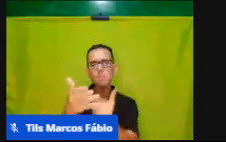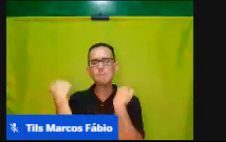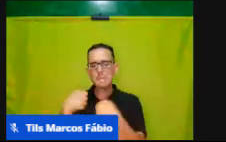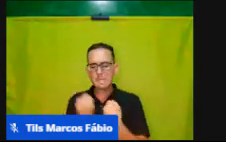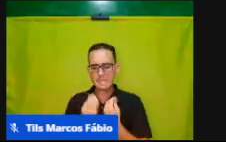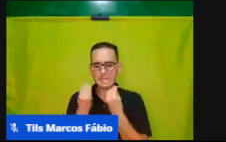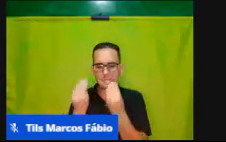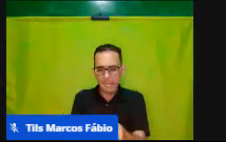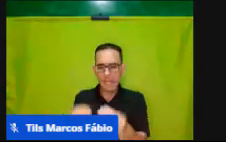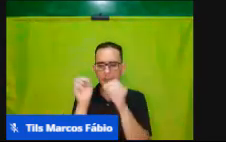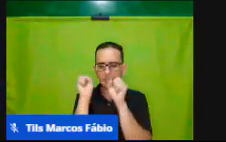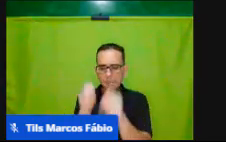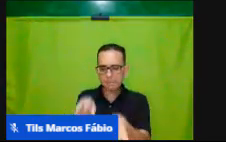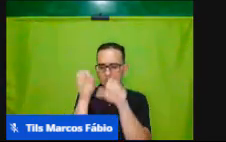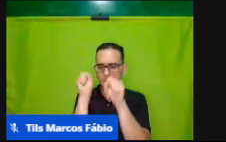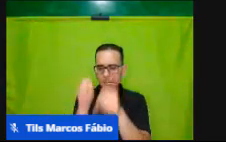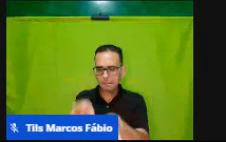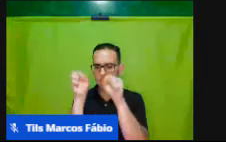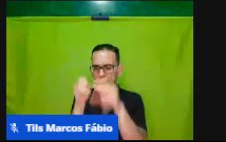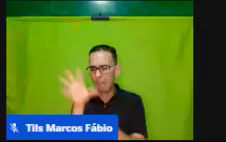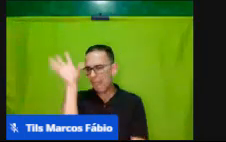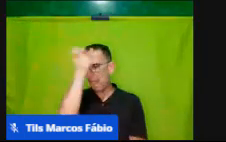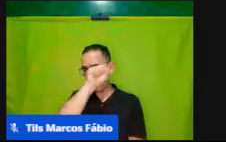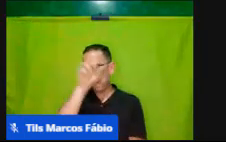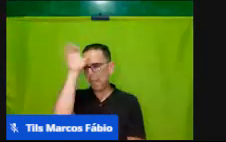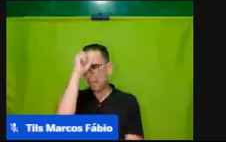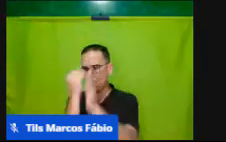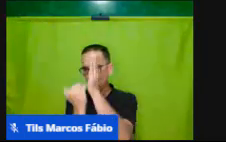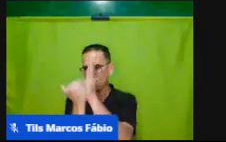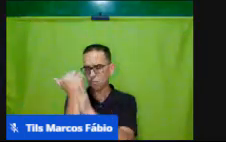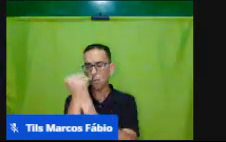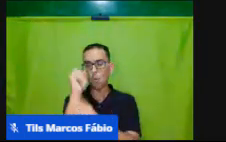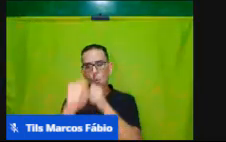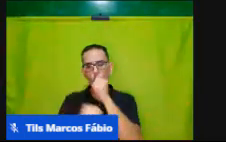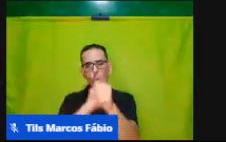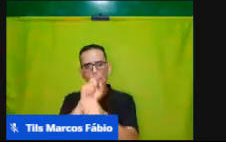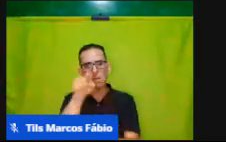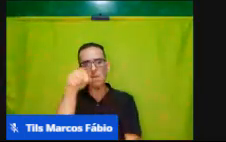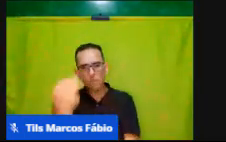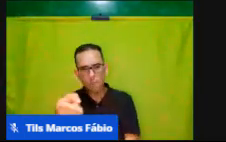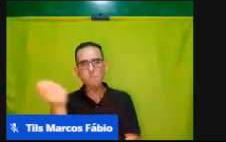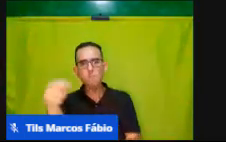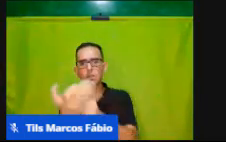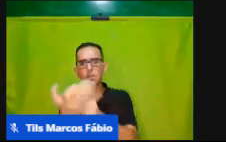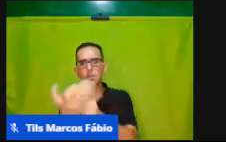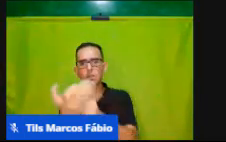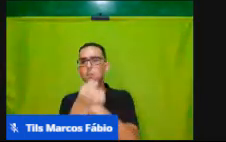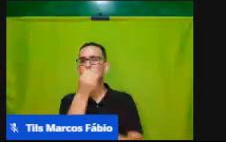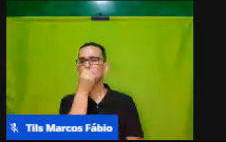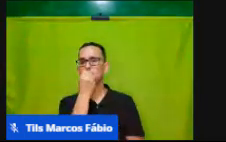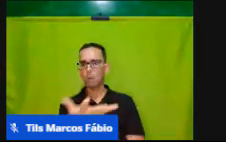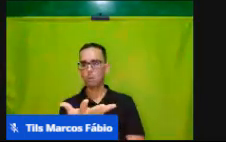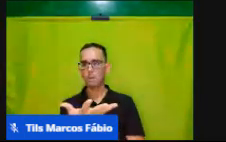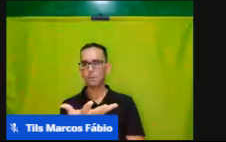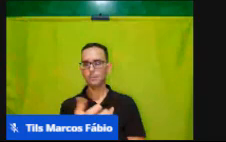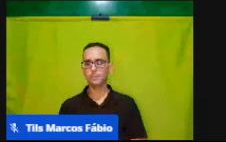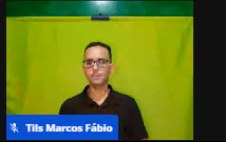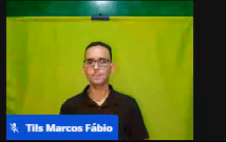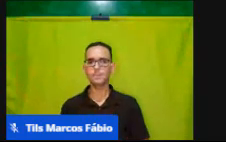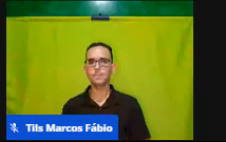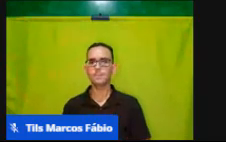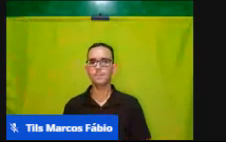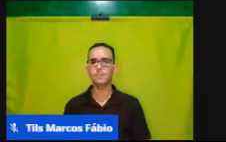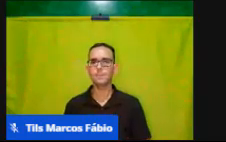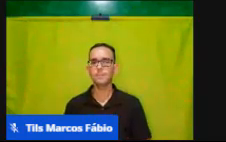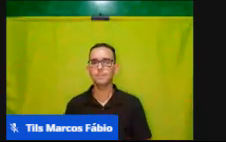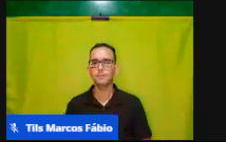fazer ele aprender o máximo possível, para quando ele chegar no ano que vem, ele realmente tem uma base boa.